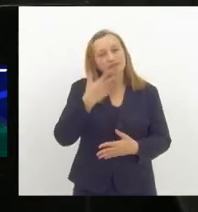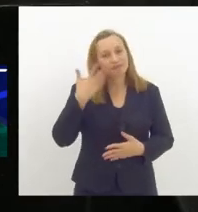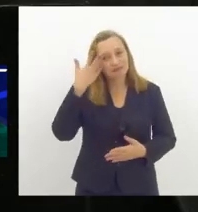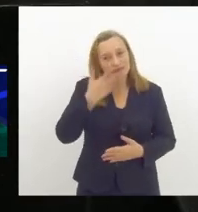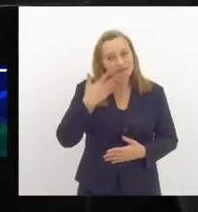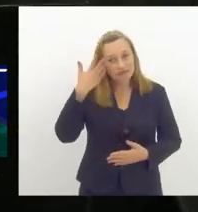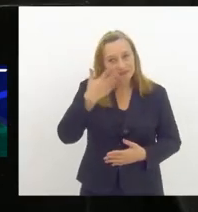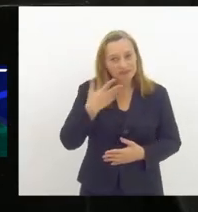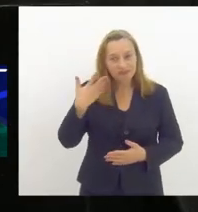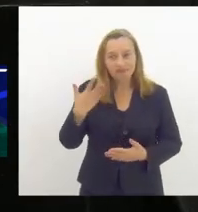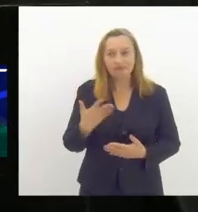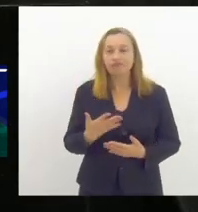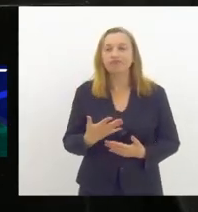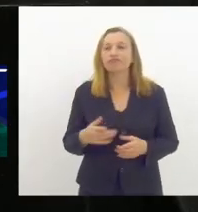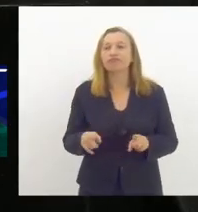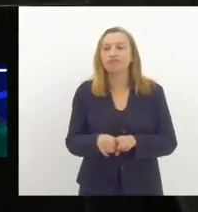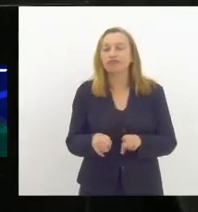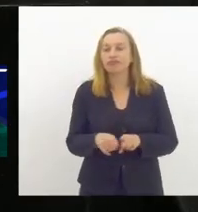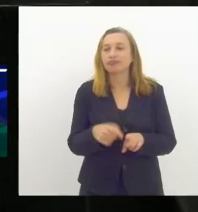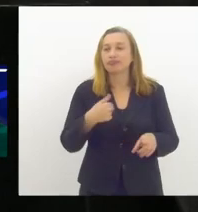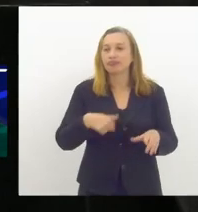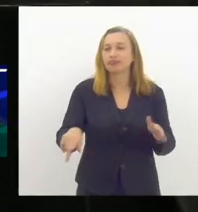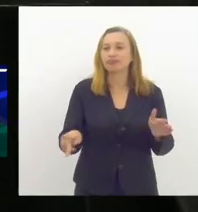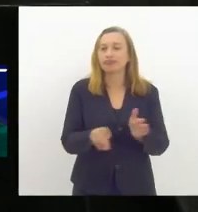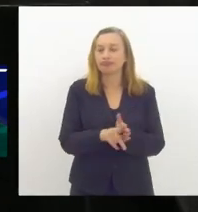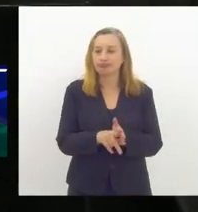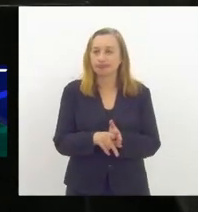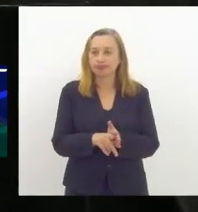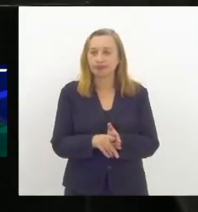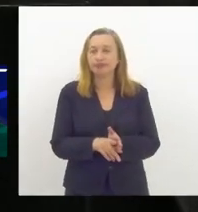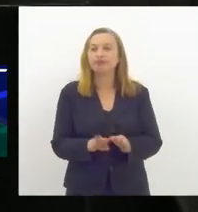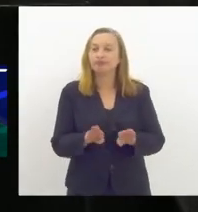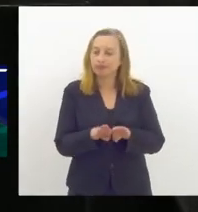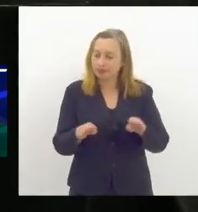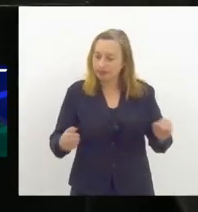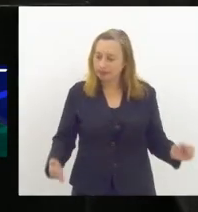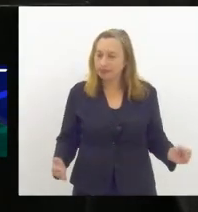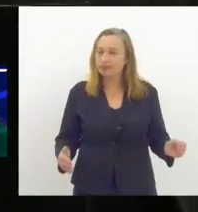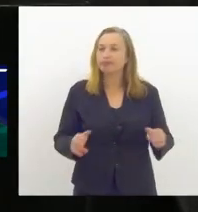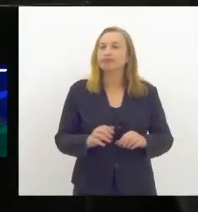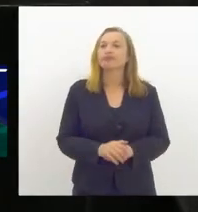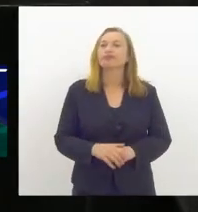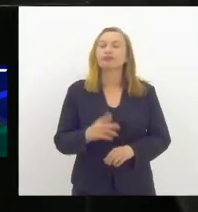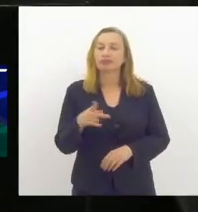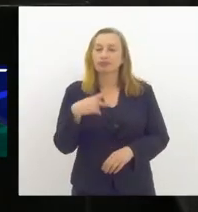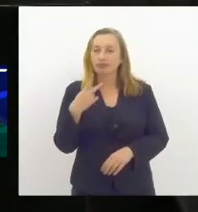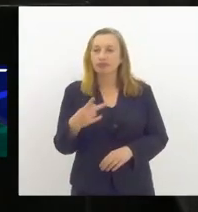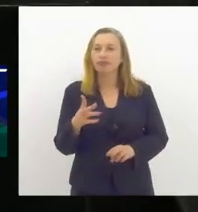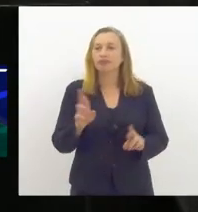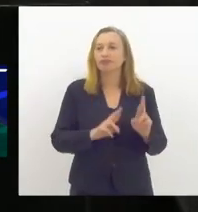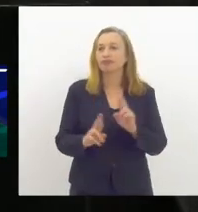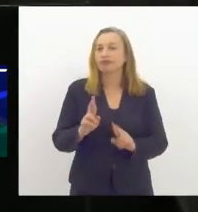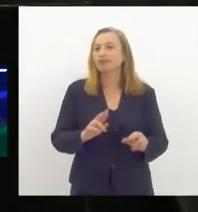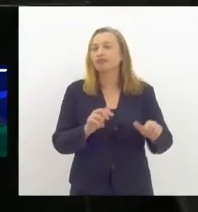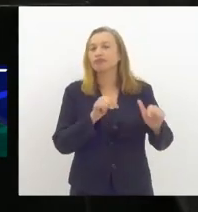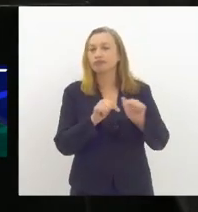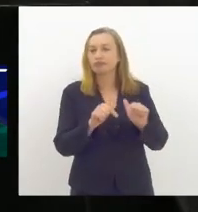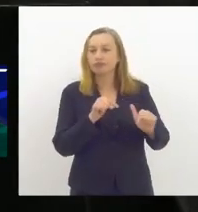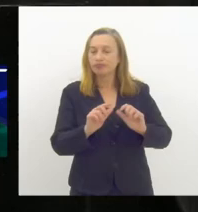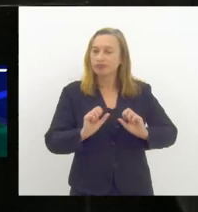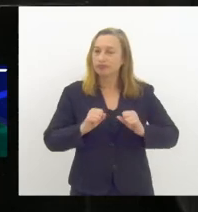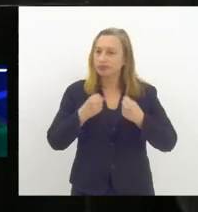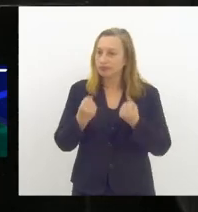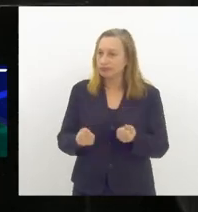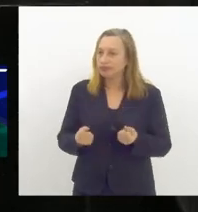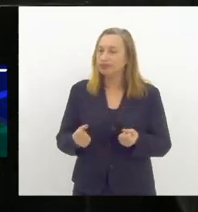não é da qual também fez parte da composição da mesa numa fala em relação aos trabalhos e